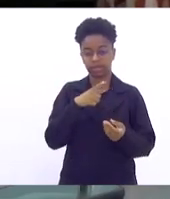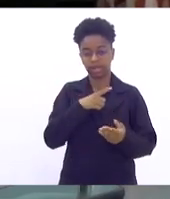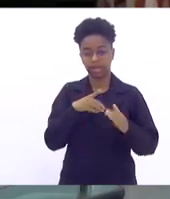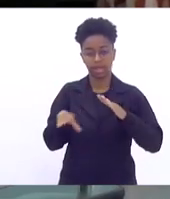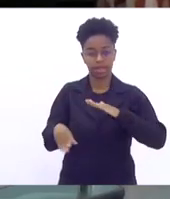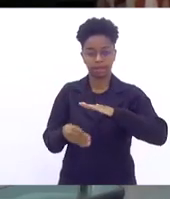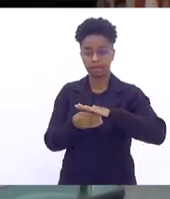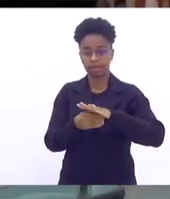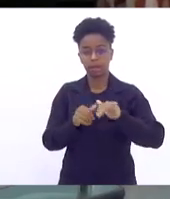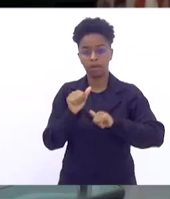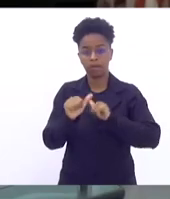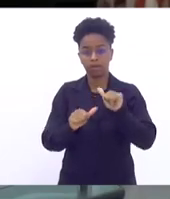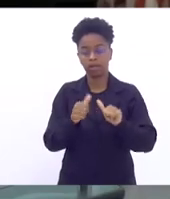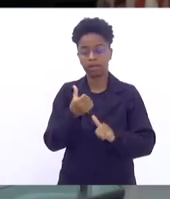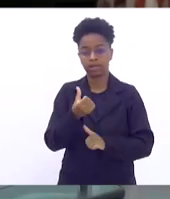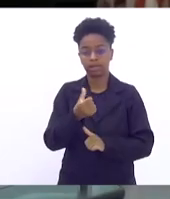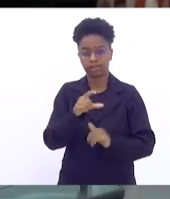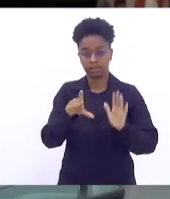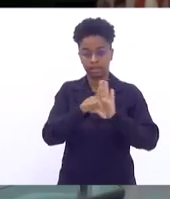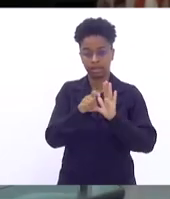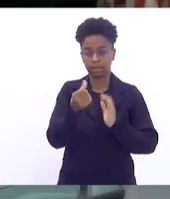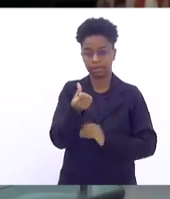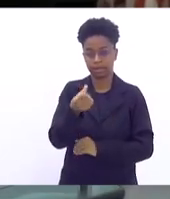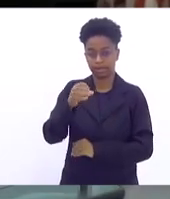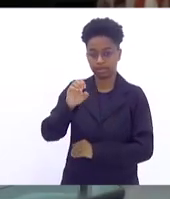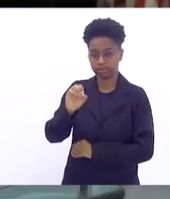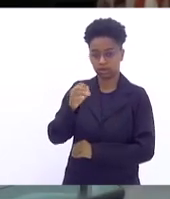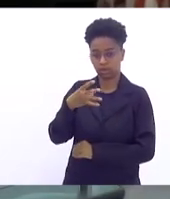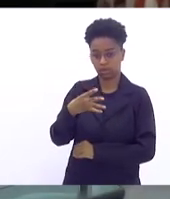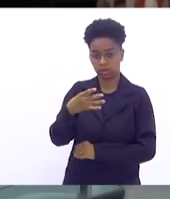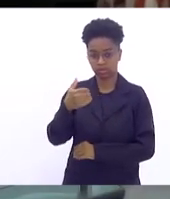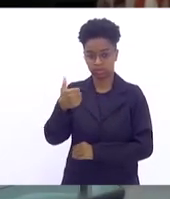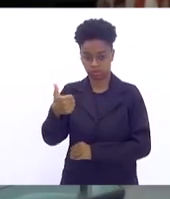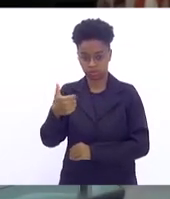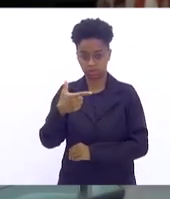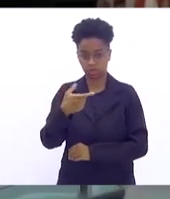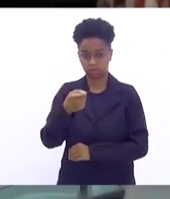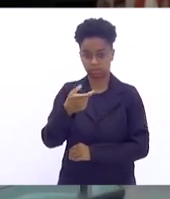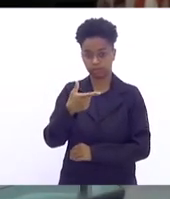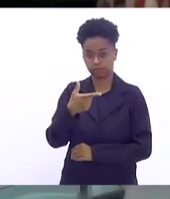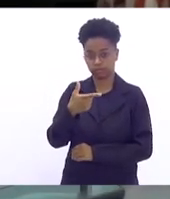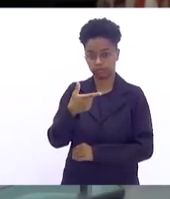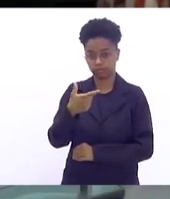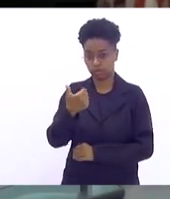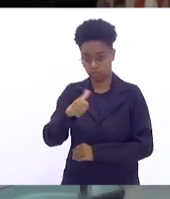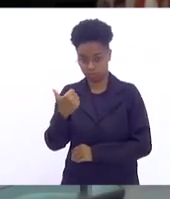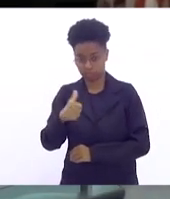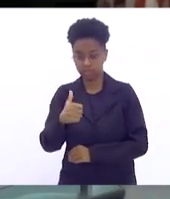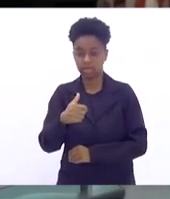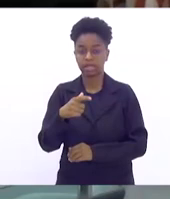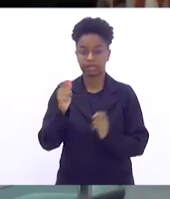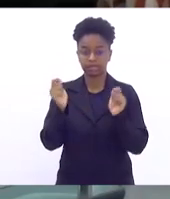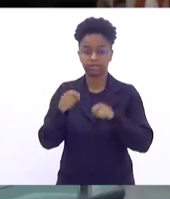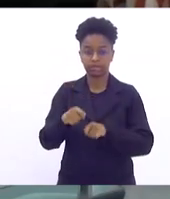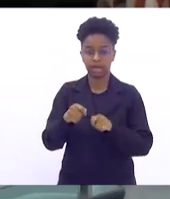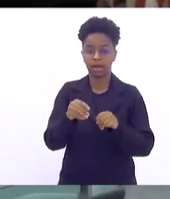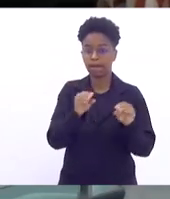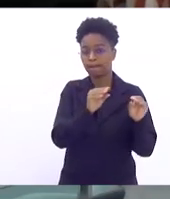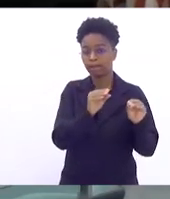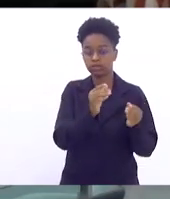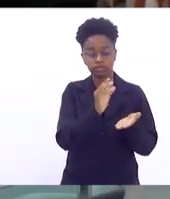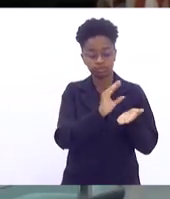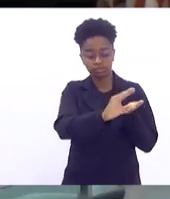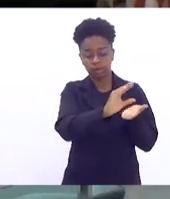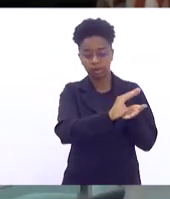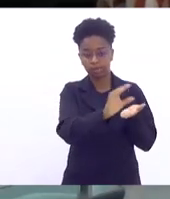modifica a lei 6041 de 21 de 11 desculpe para ampliar a possibilidade de transferência voluntária de recursos